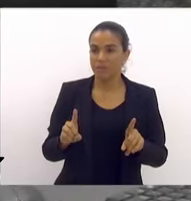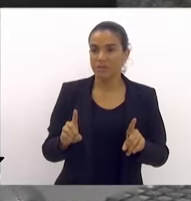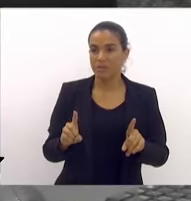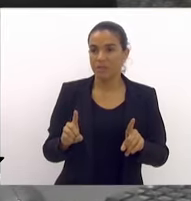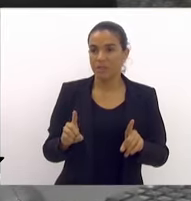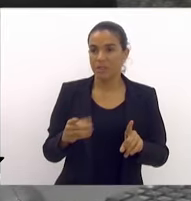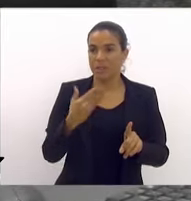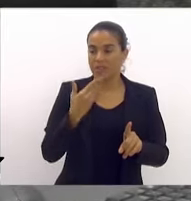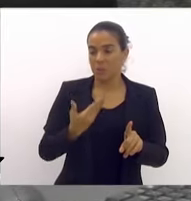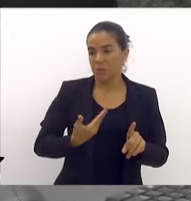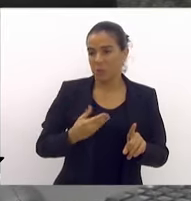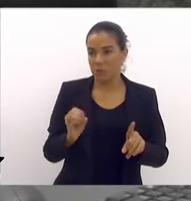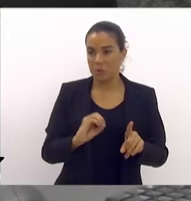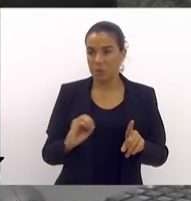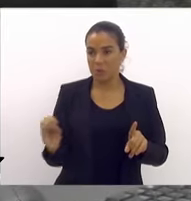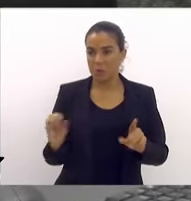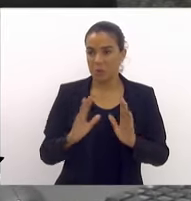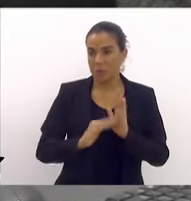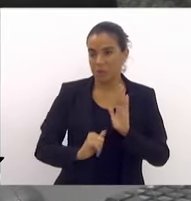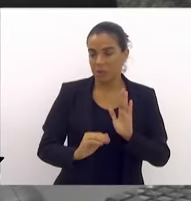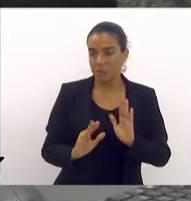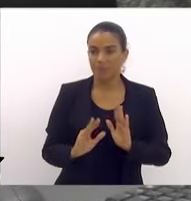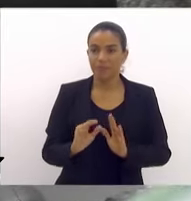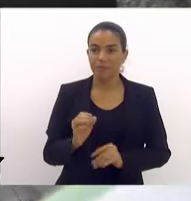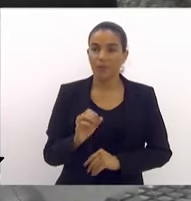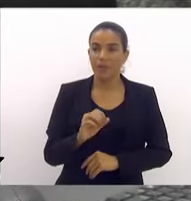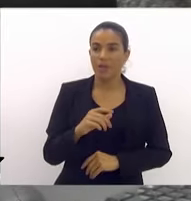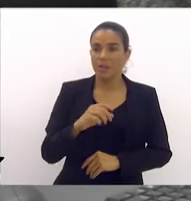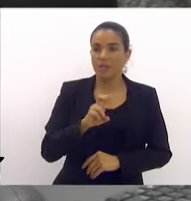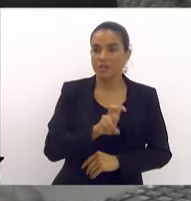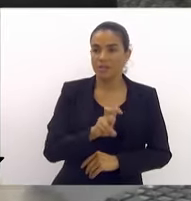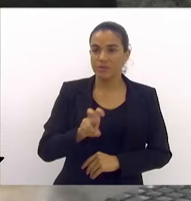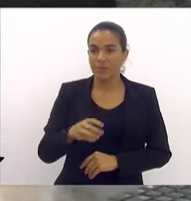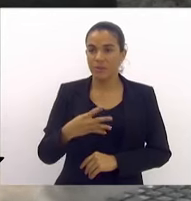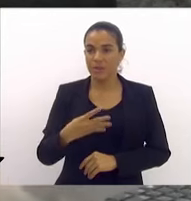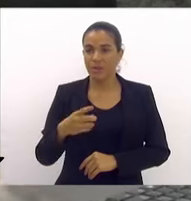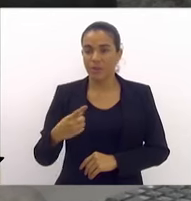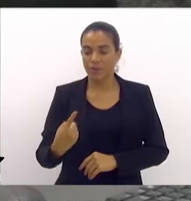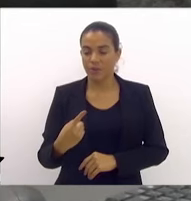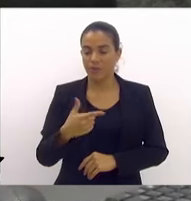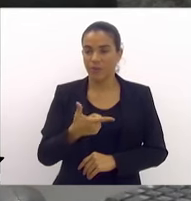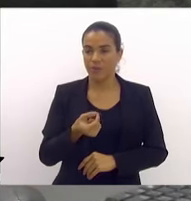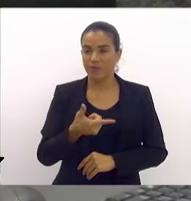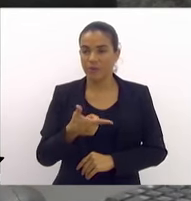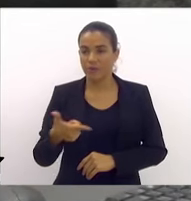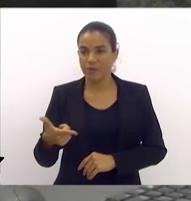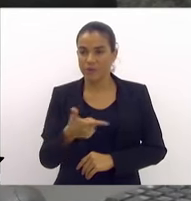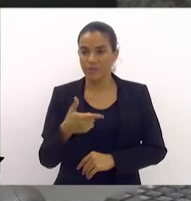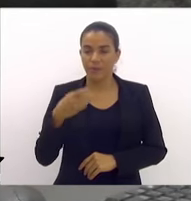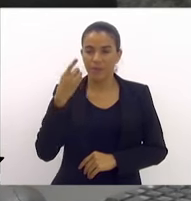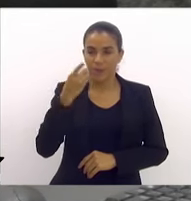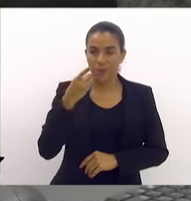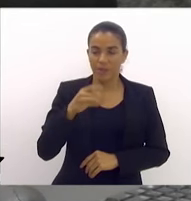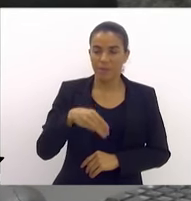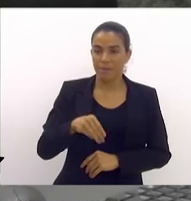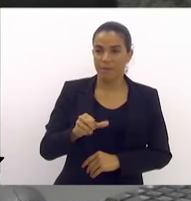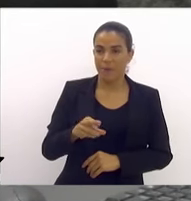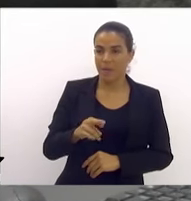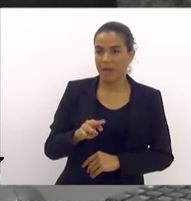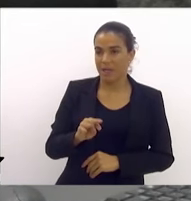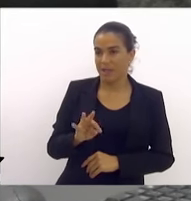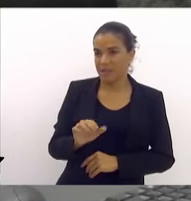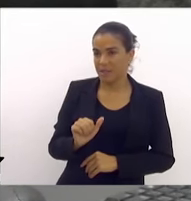que retirasse de pauta, vamos manter. E tem 3 da pauta, o PL 5541 de 22, de autoria da deputada Marta Rocha, que obriga